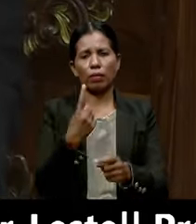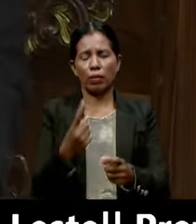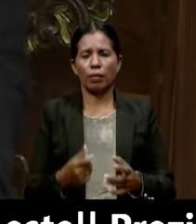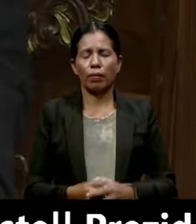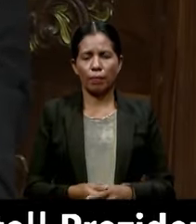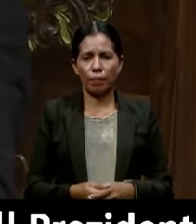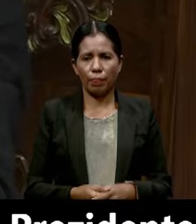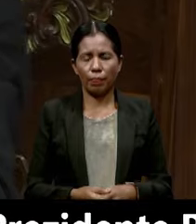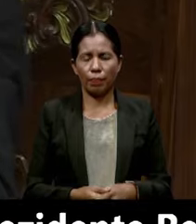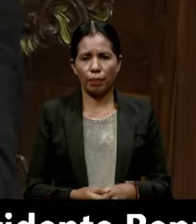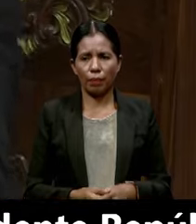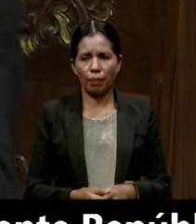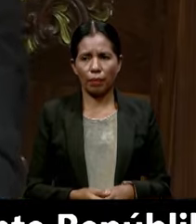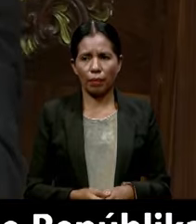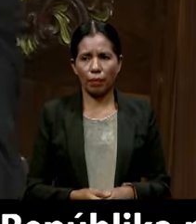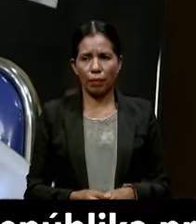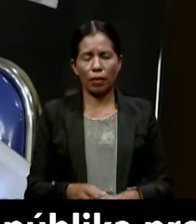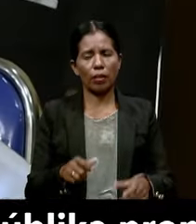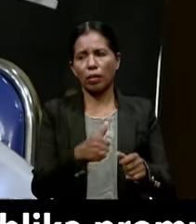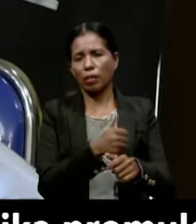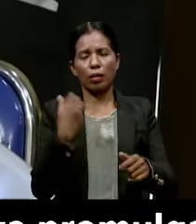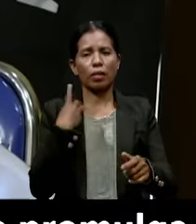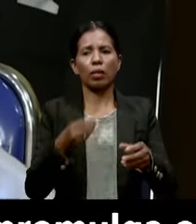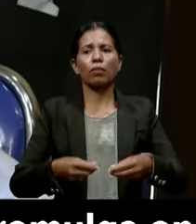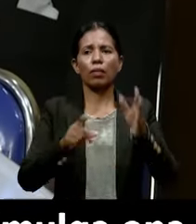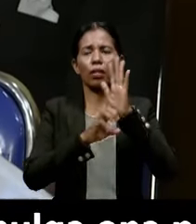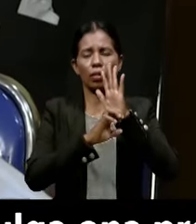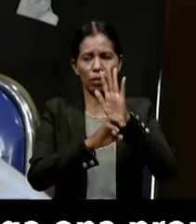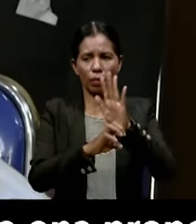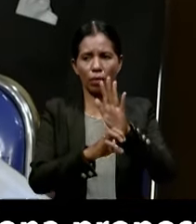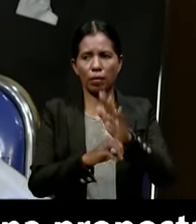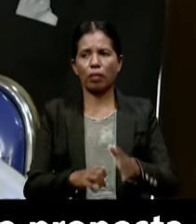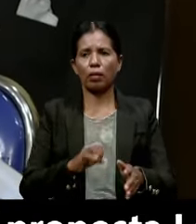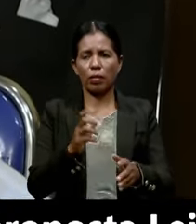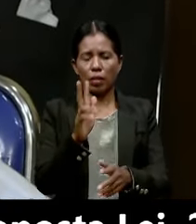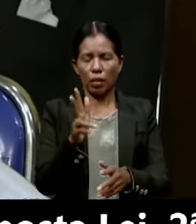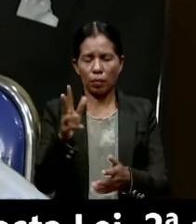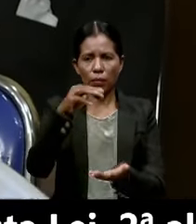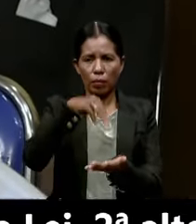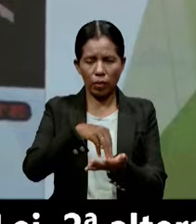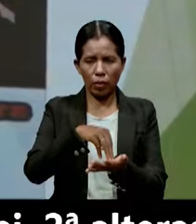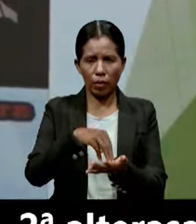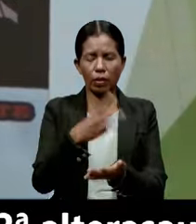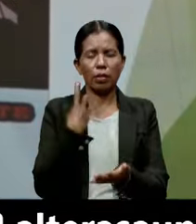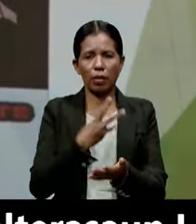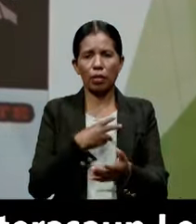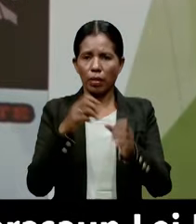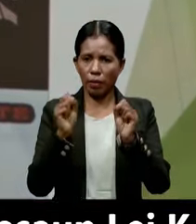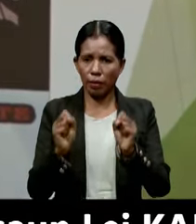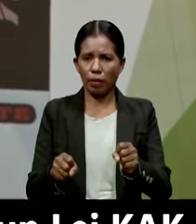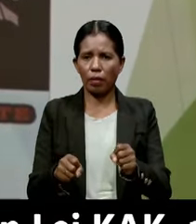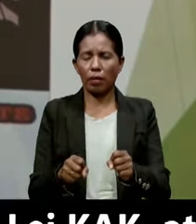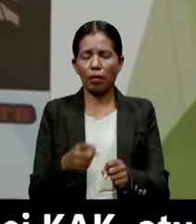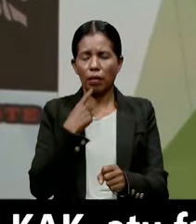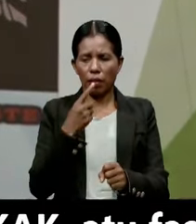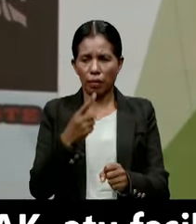itu hut saya selok mas mesti tak faham example dah mana investment lo bot hotel 30 million timur ambar investment itu so kita mana market